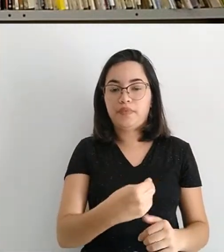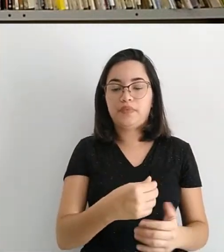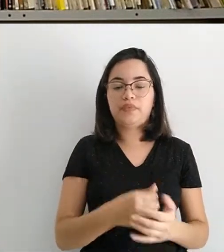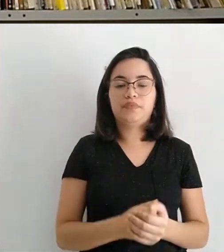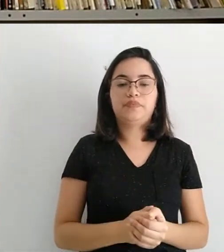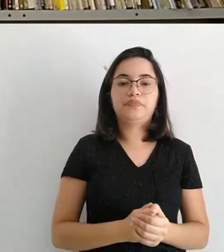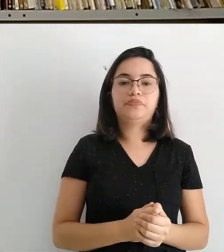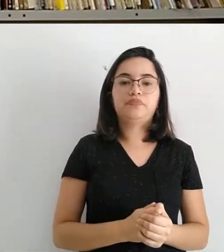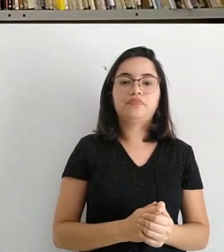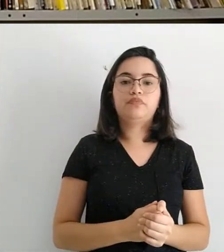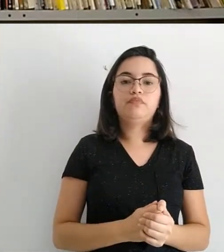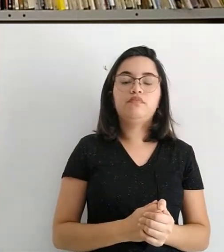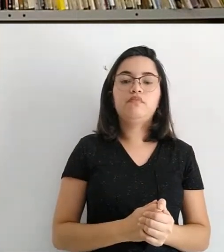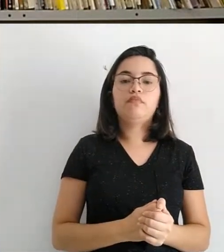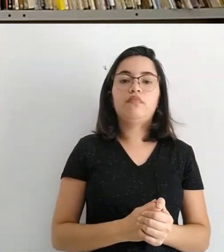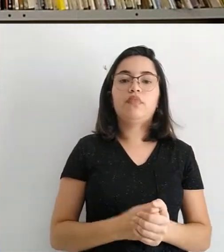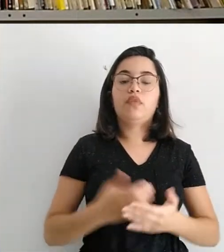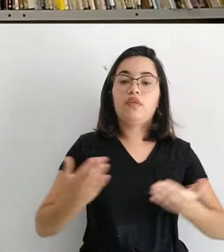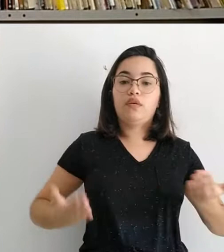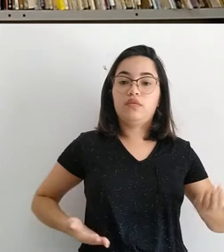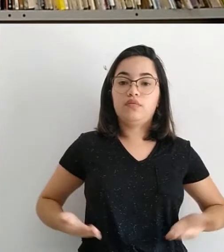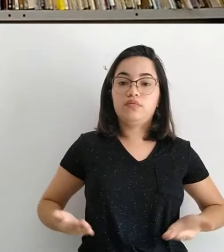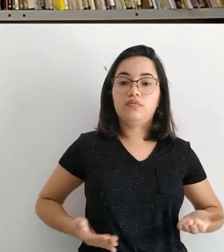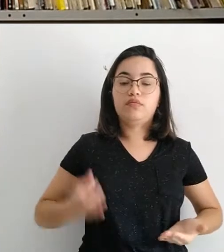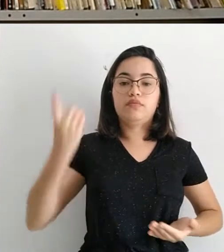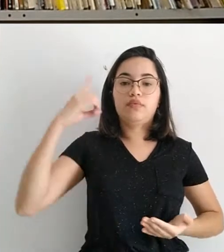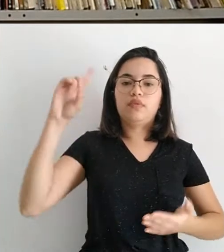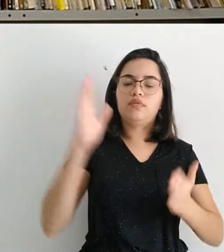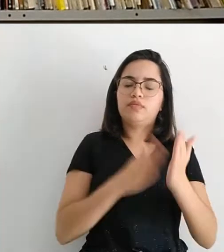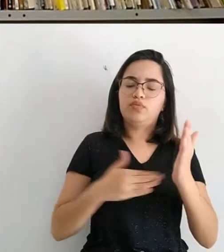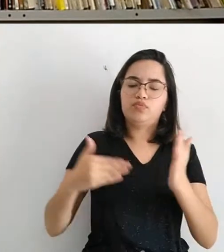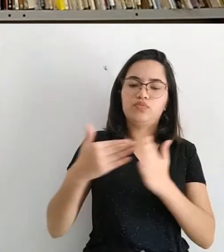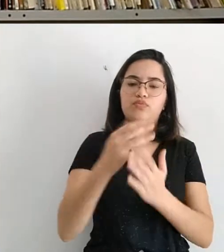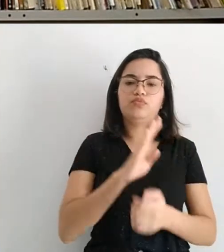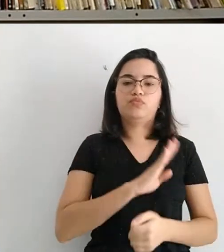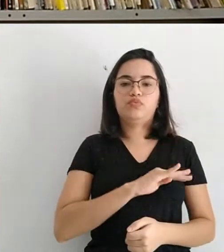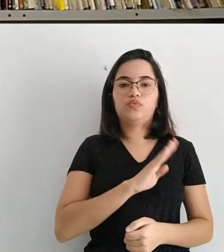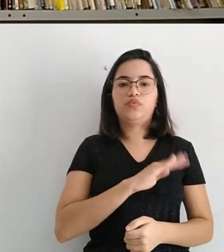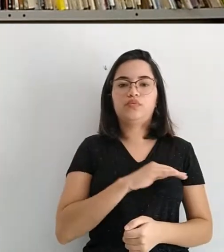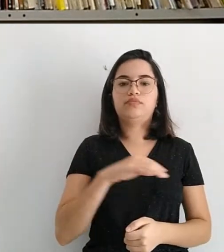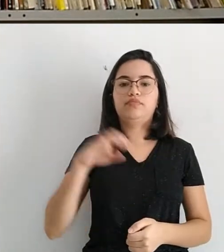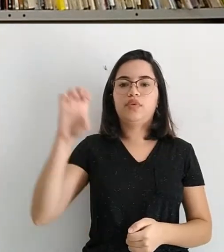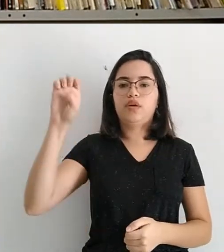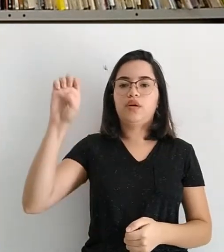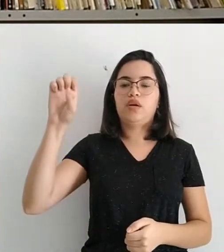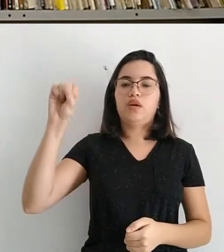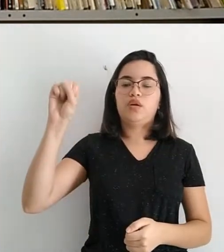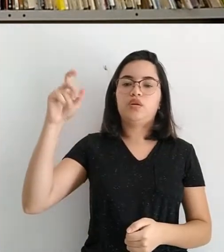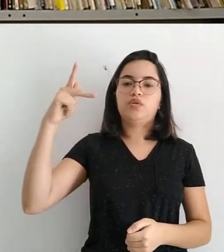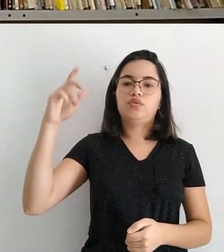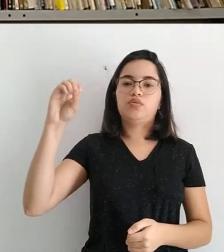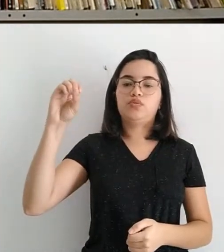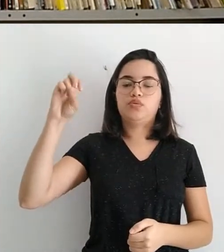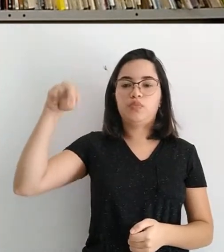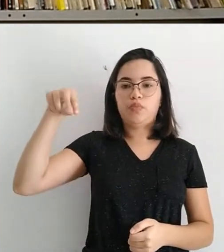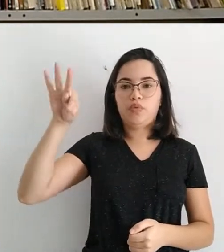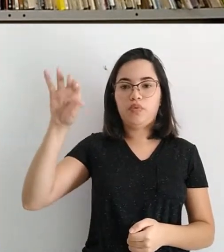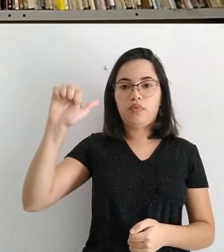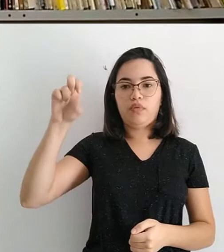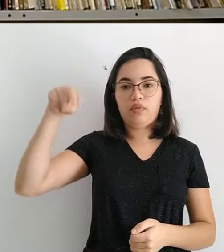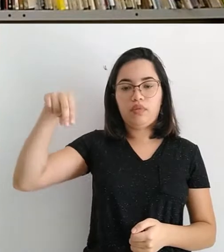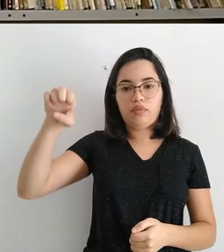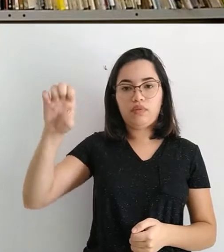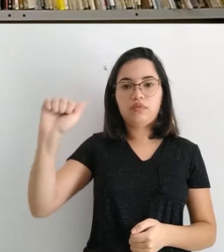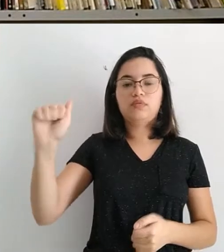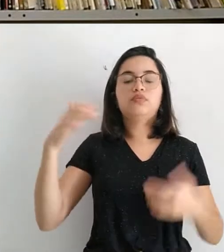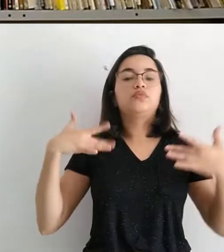né, Davi para Salomão, é que ele sirva a Deus de todo o coração, de maneira espontânea, com